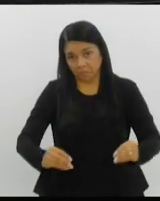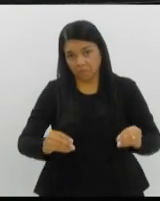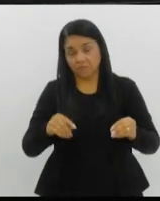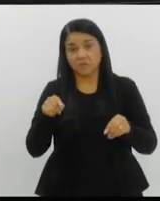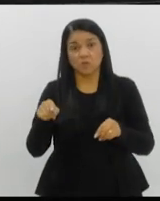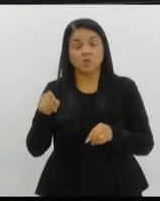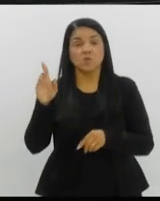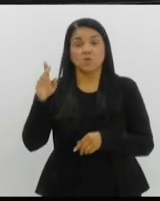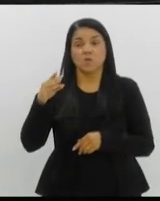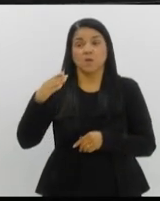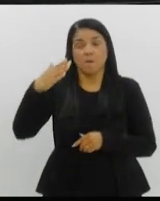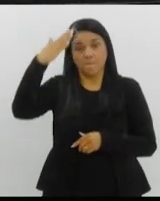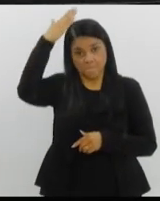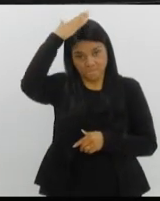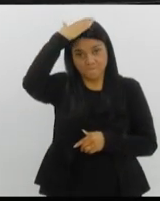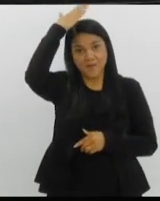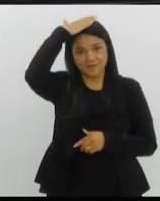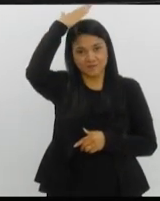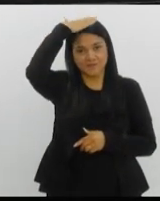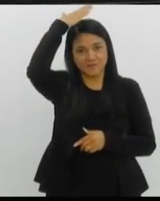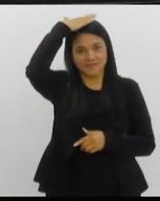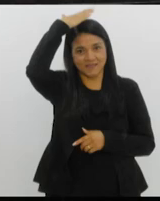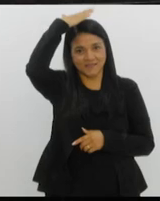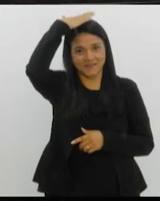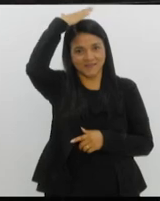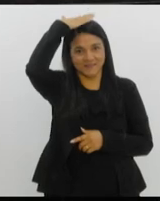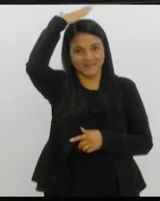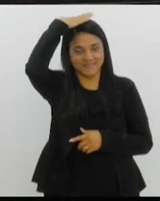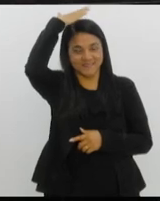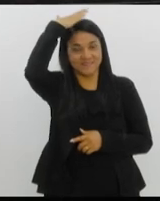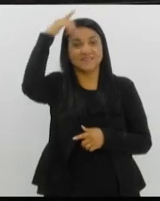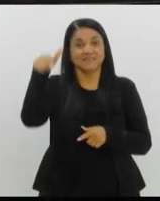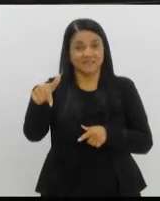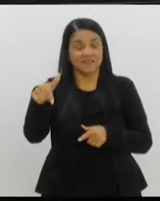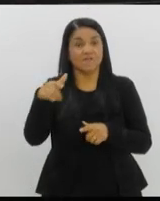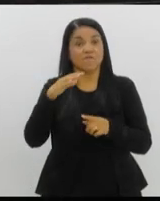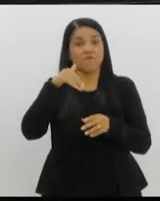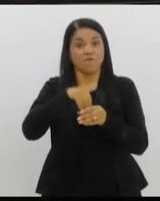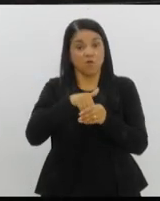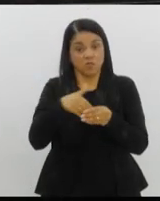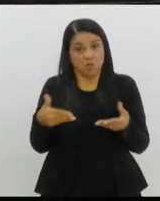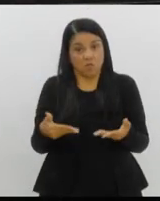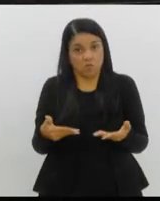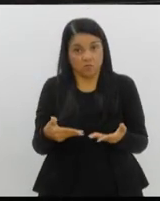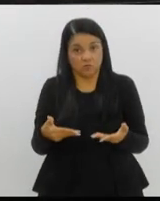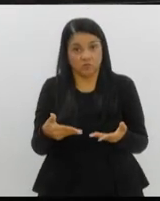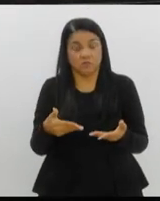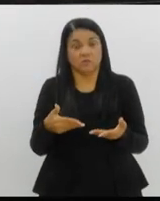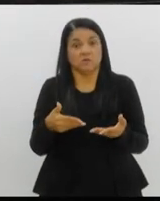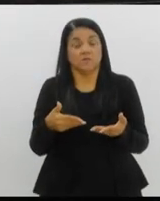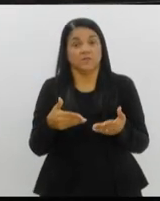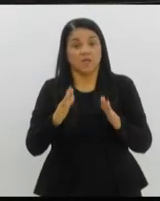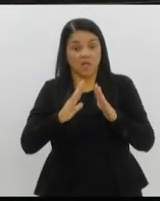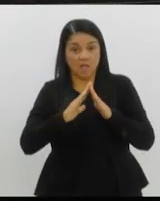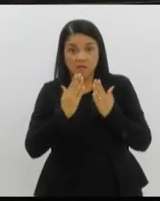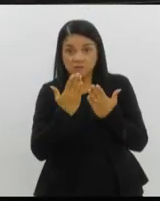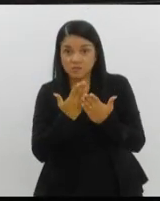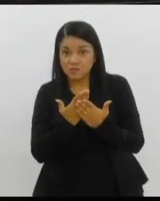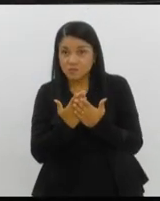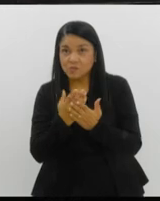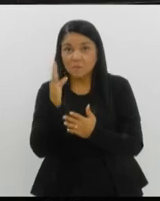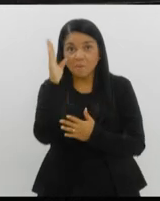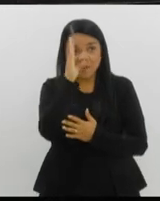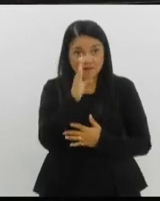país inteiro. A possibilidade da gente falar da privatização das gestões escolares por todo o país é